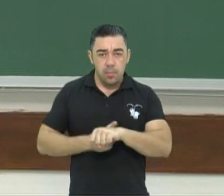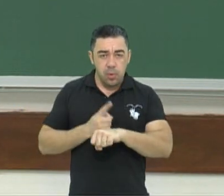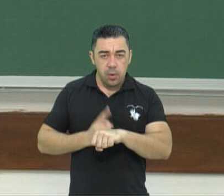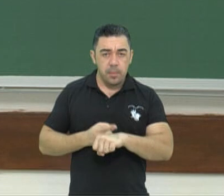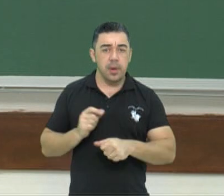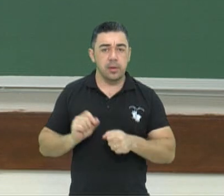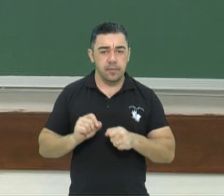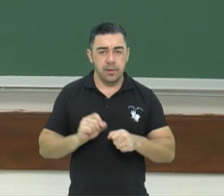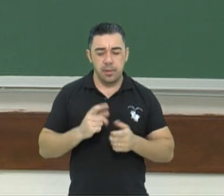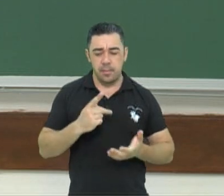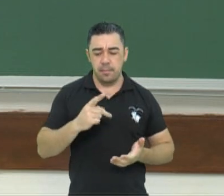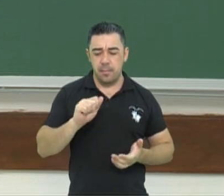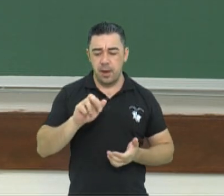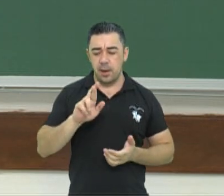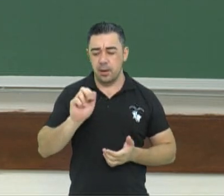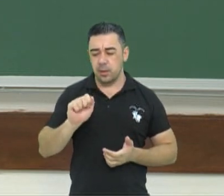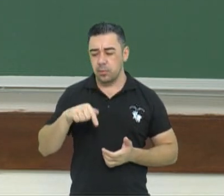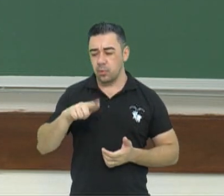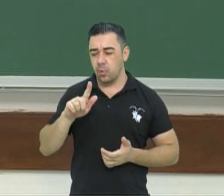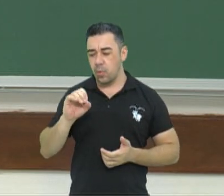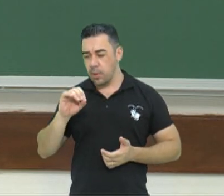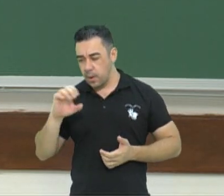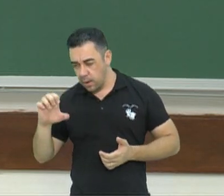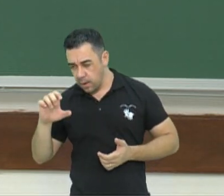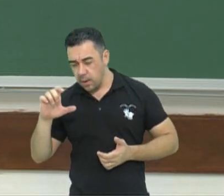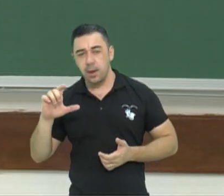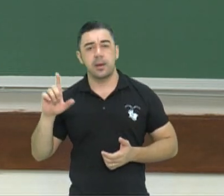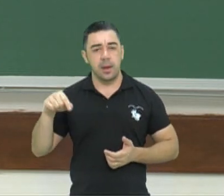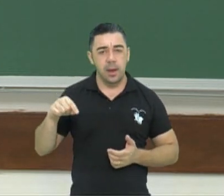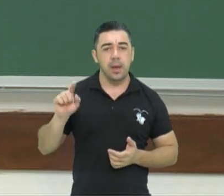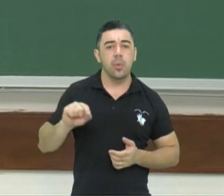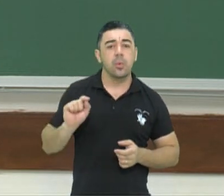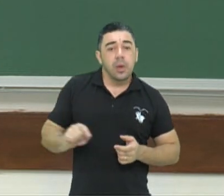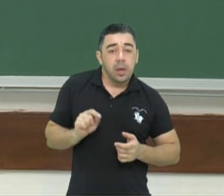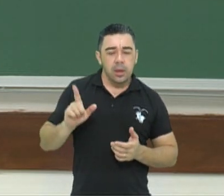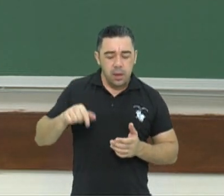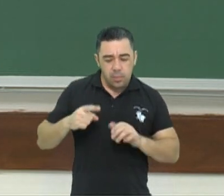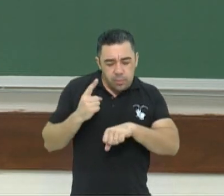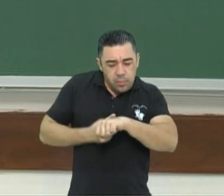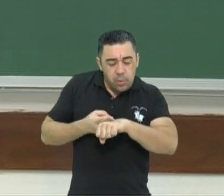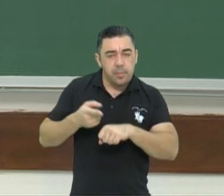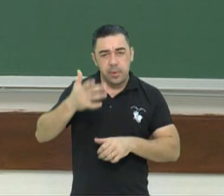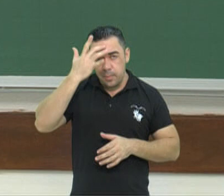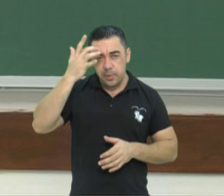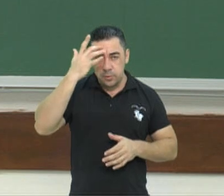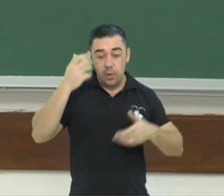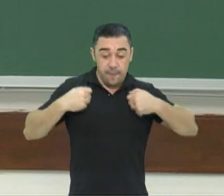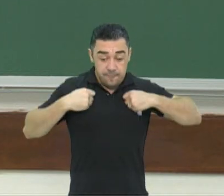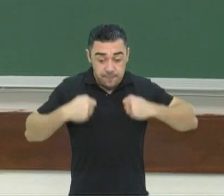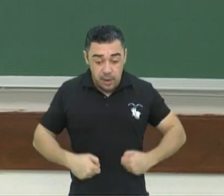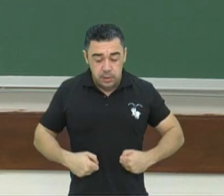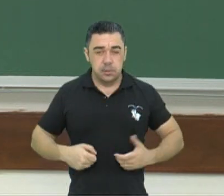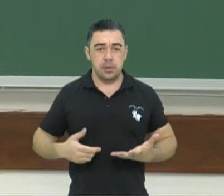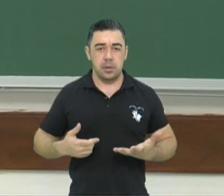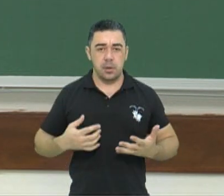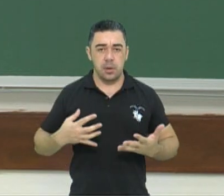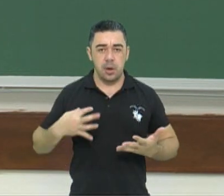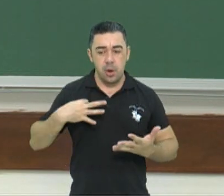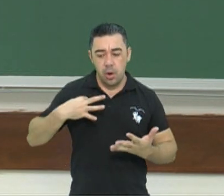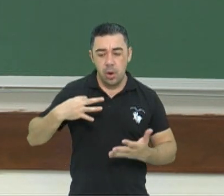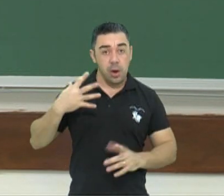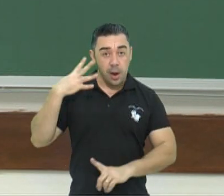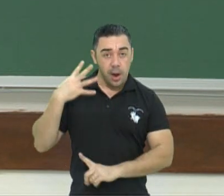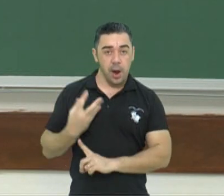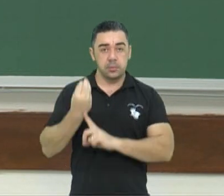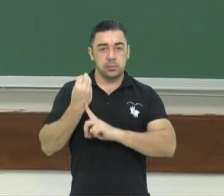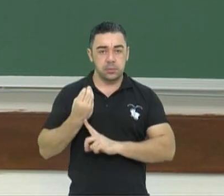os parangolés, que digamos que seja o ápice de toda a obra dele, era um momento que a própria pessoa veste a arte. Ela faz parte de arte